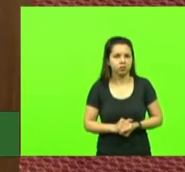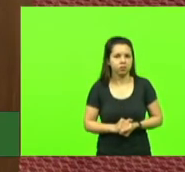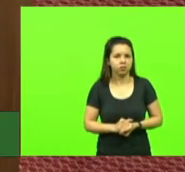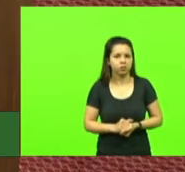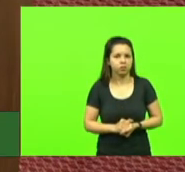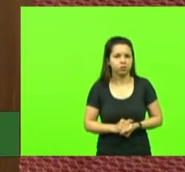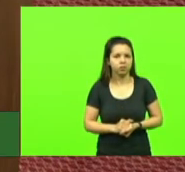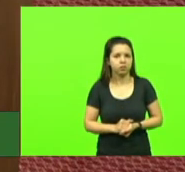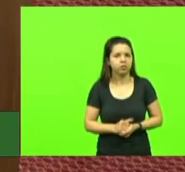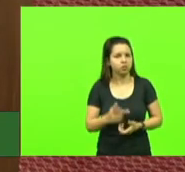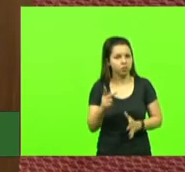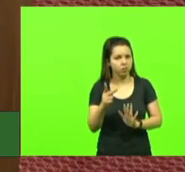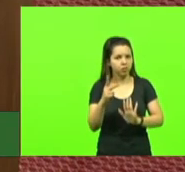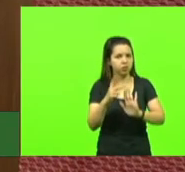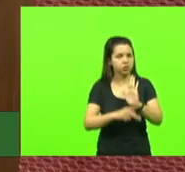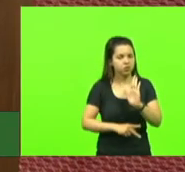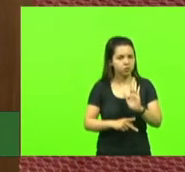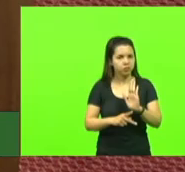o projeto.